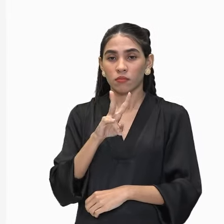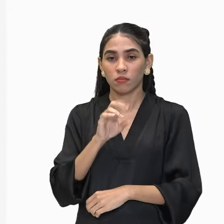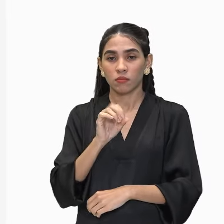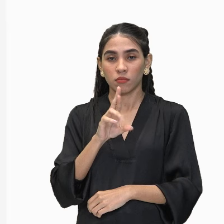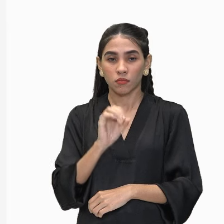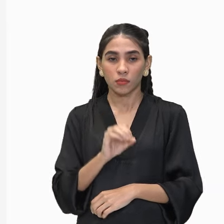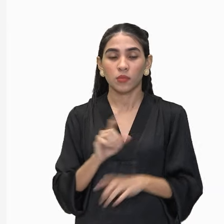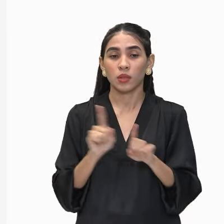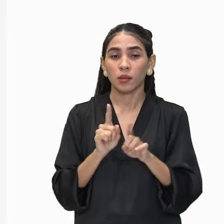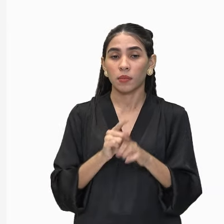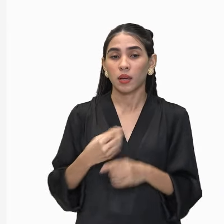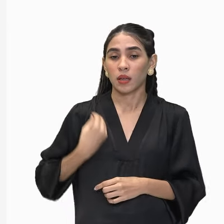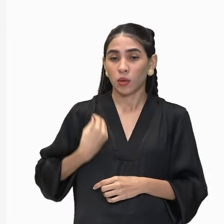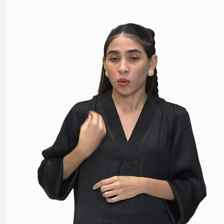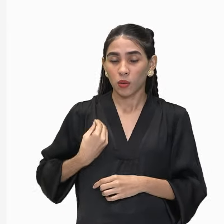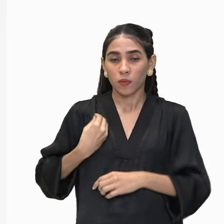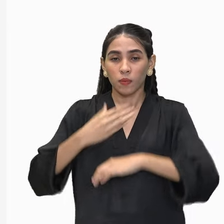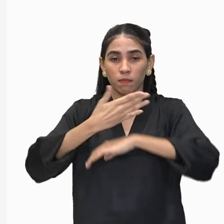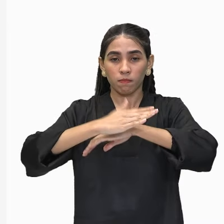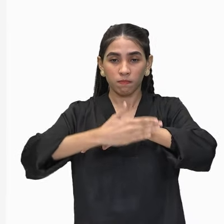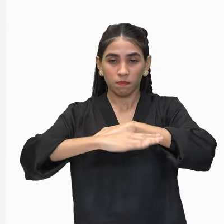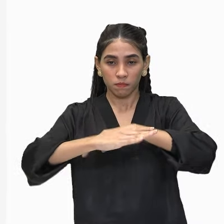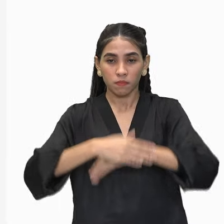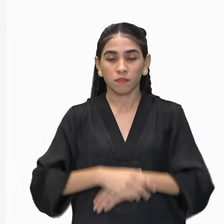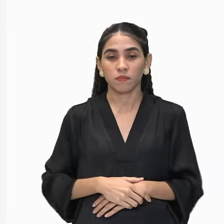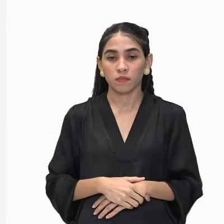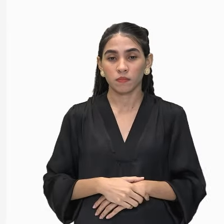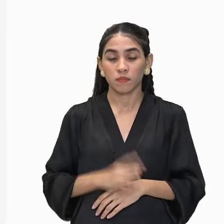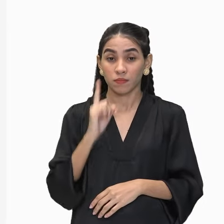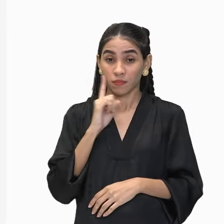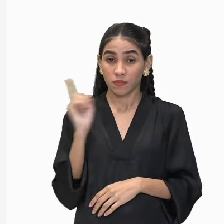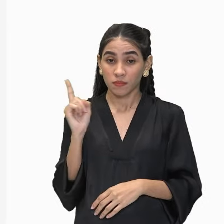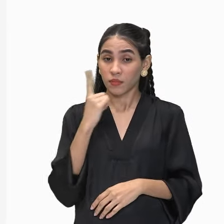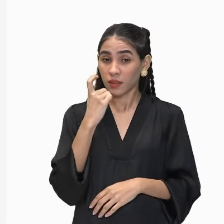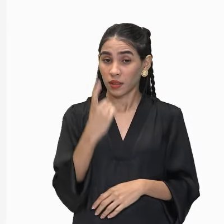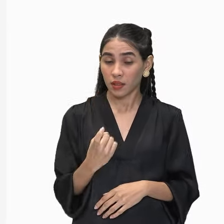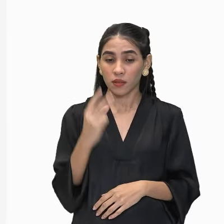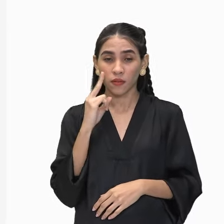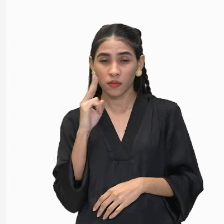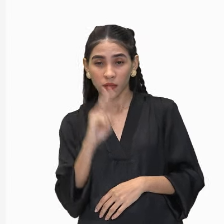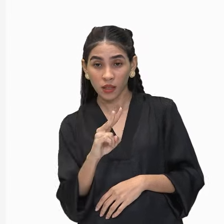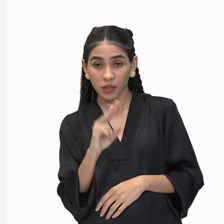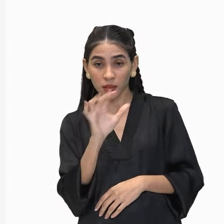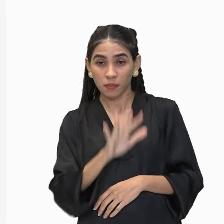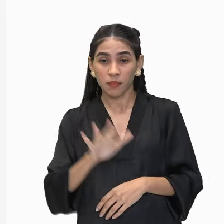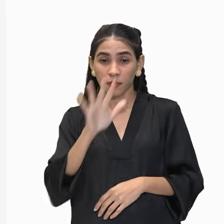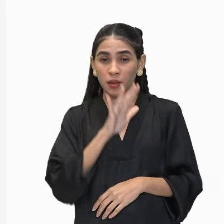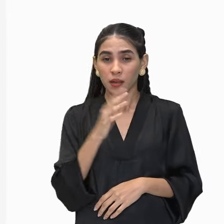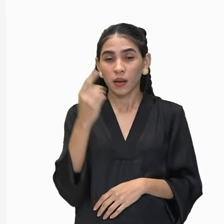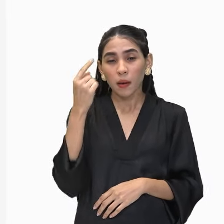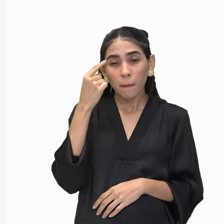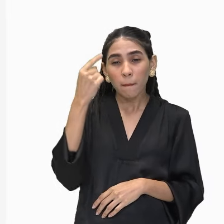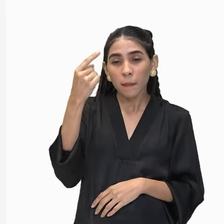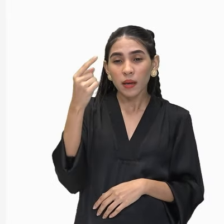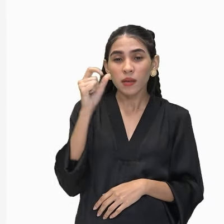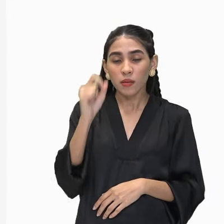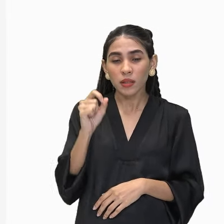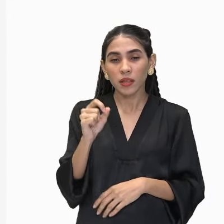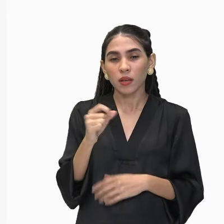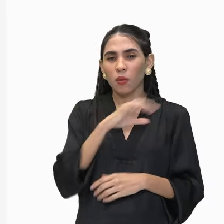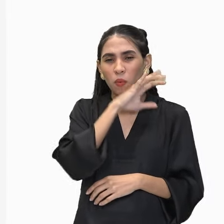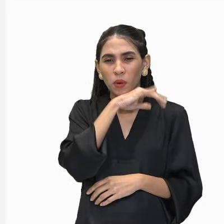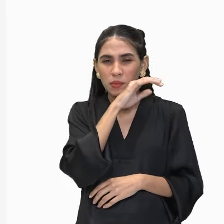e áreas rochosas. Olha só que interessante, né? Você olha para ele primeiro, não imagina que ele seja um animal,